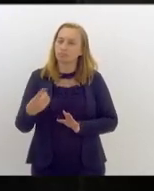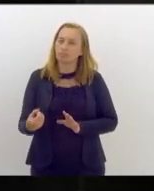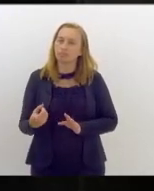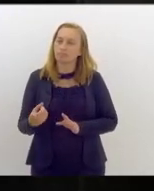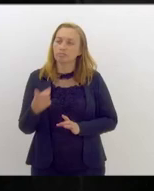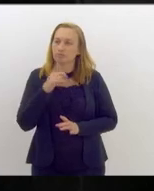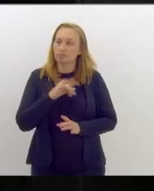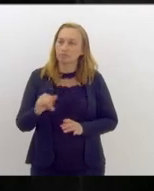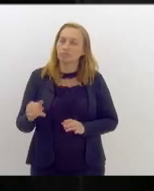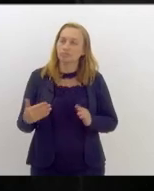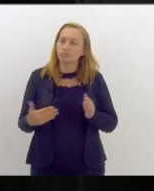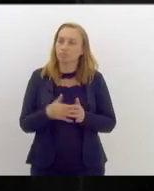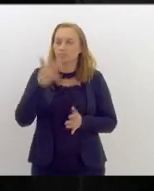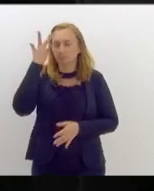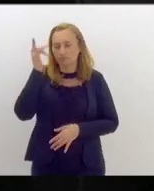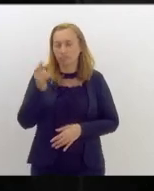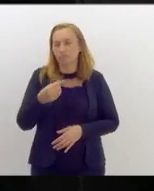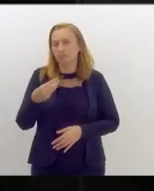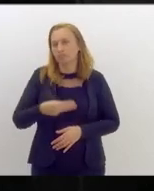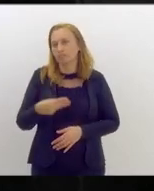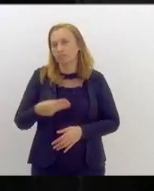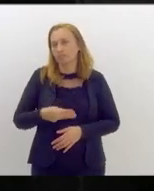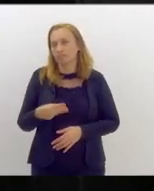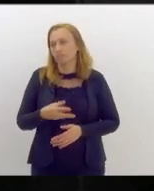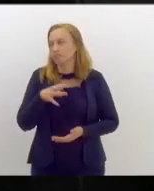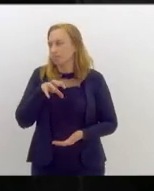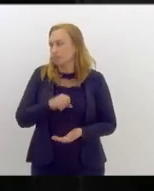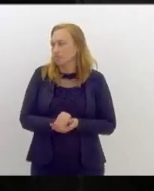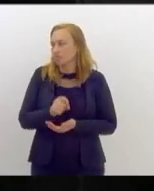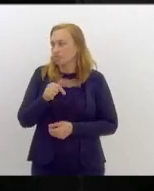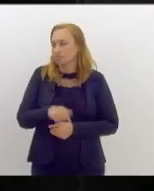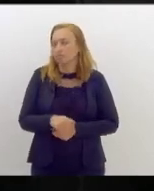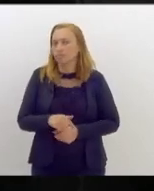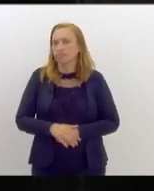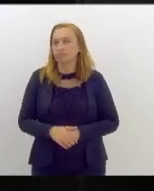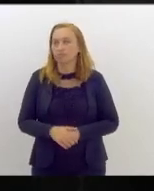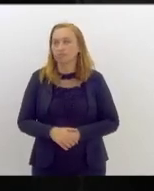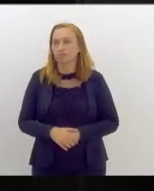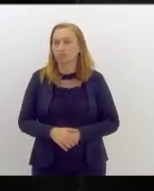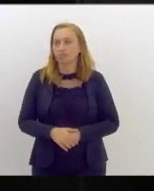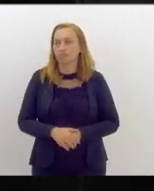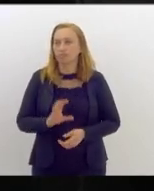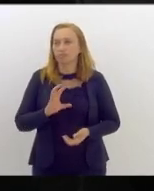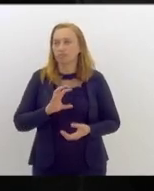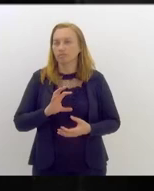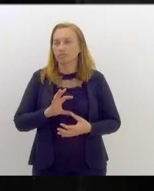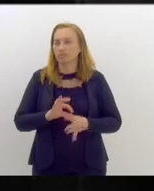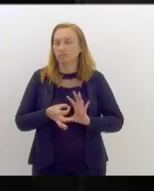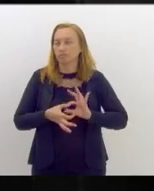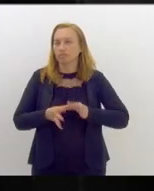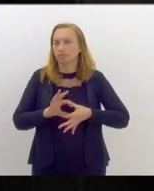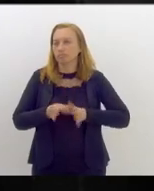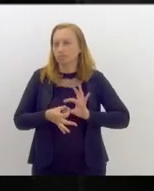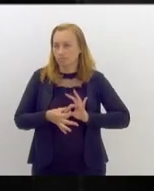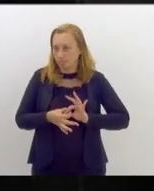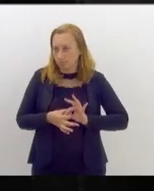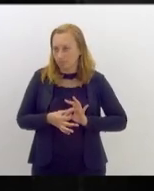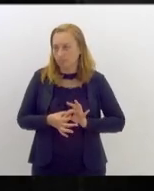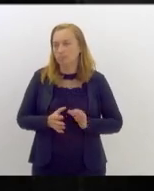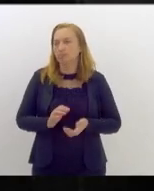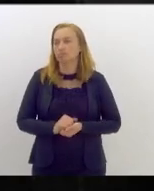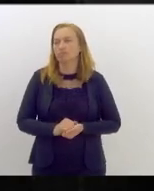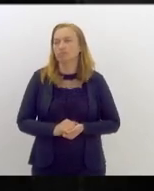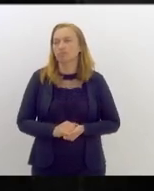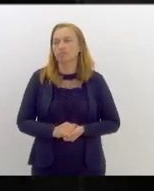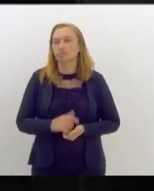próximas horas até amanhã e o terceiro aspecto que eu quero que destacar Nesse contexto Nesse contexto